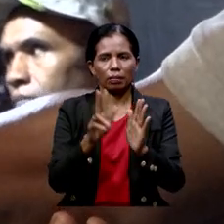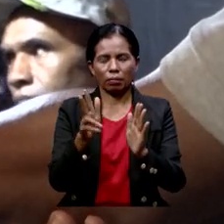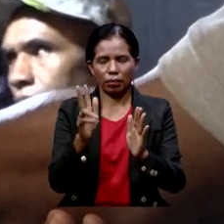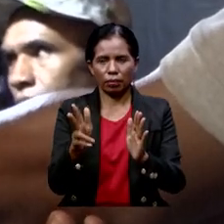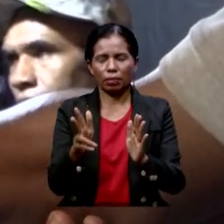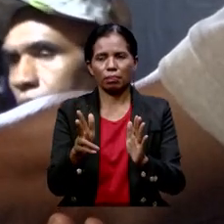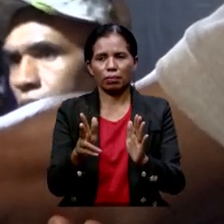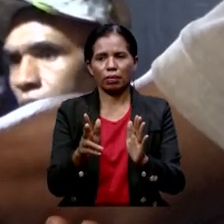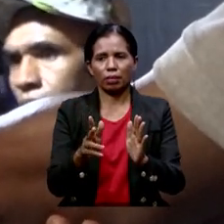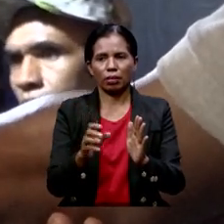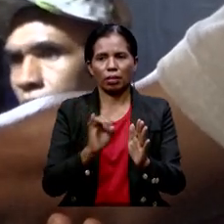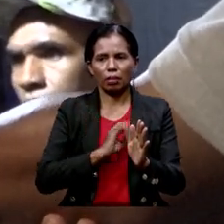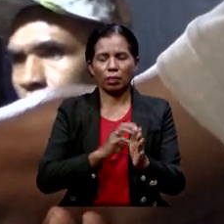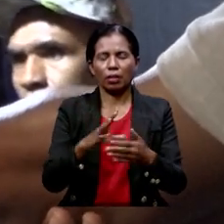hetan